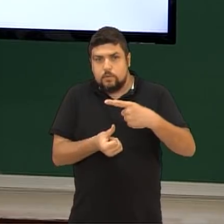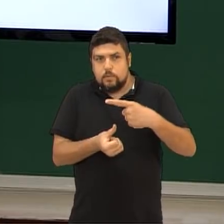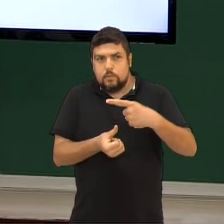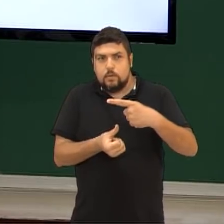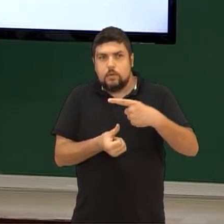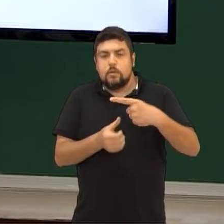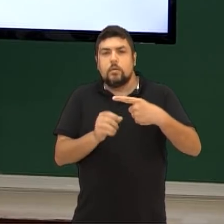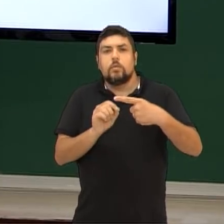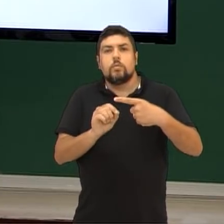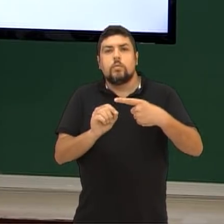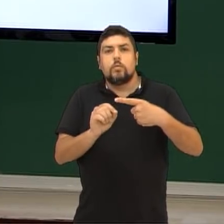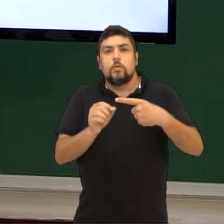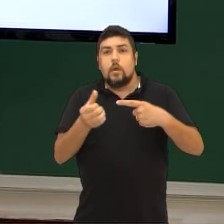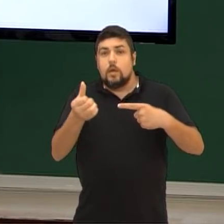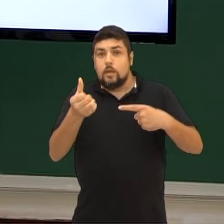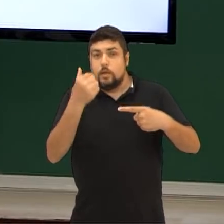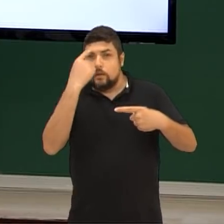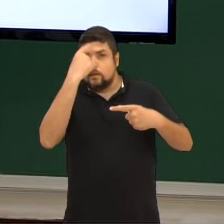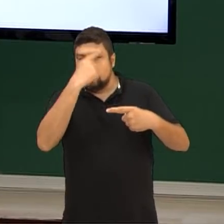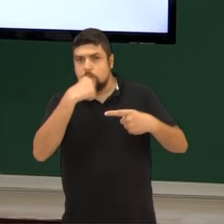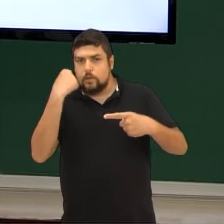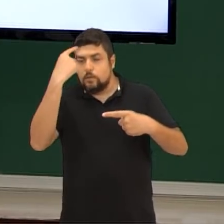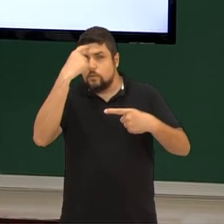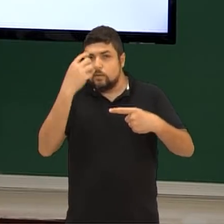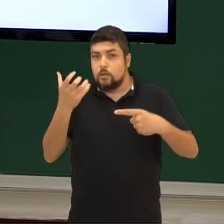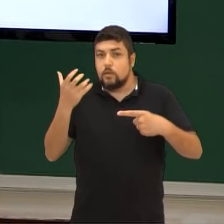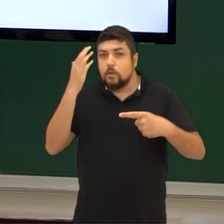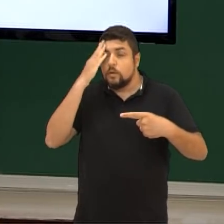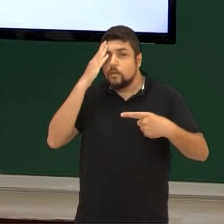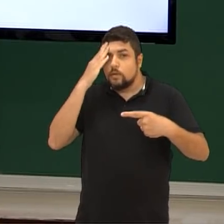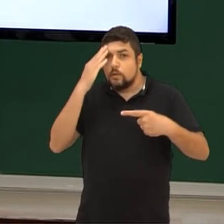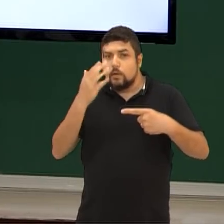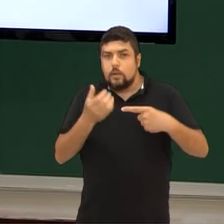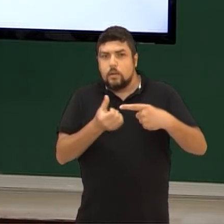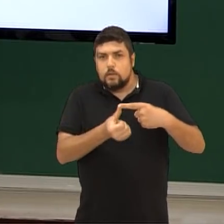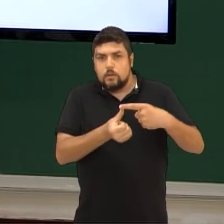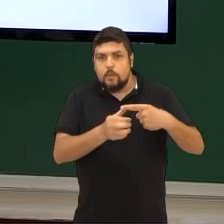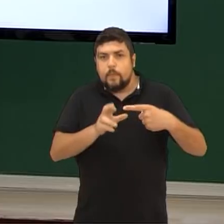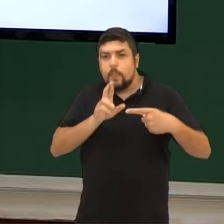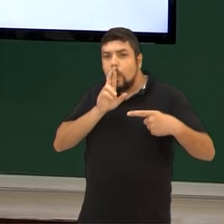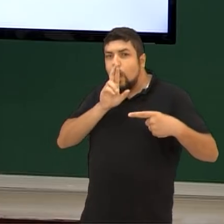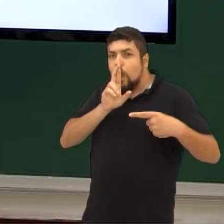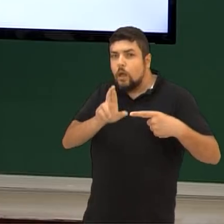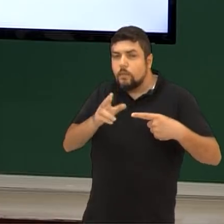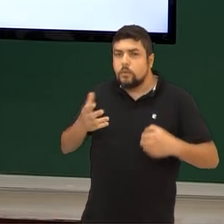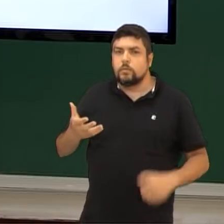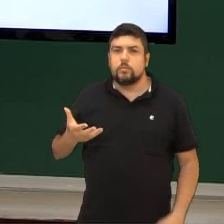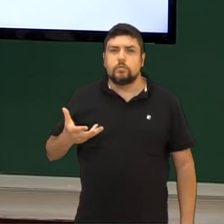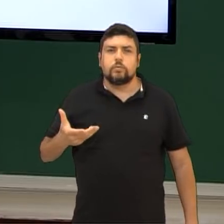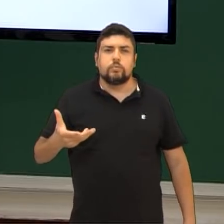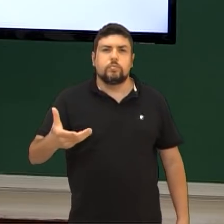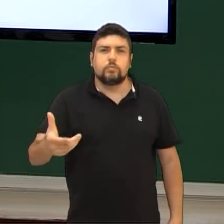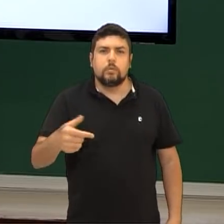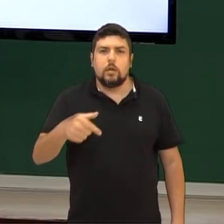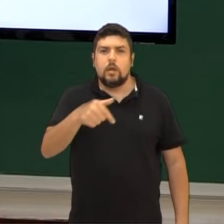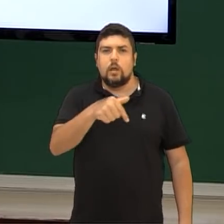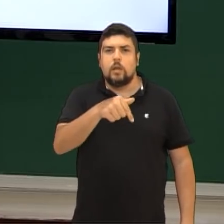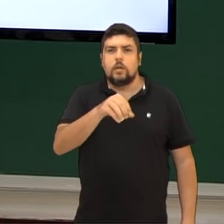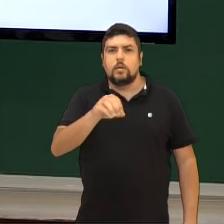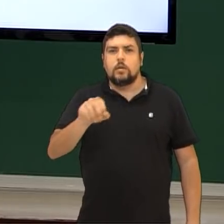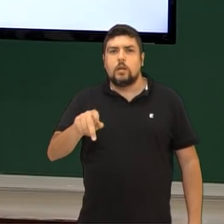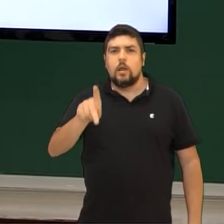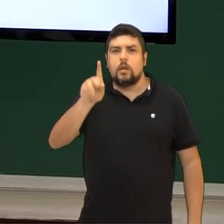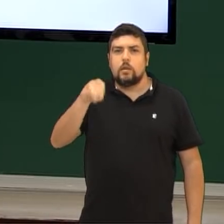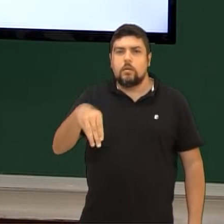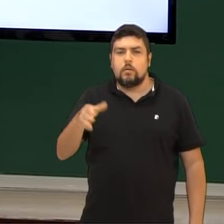que seriam as 6 horas que ele quer saber, seria uma velocidade média de 700 quilômetros por hora. Essa